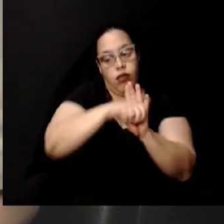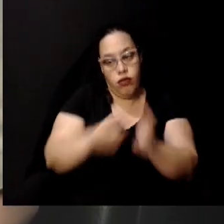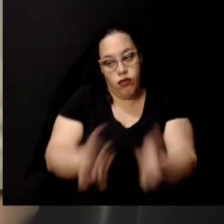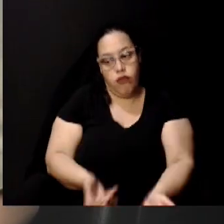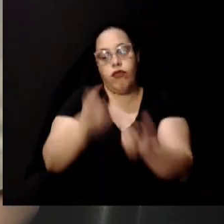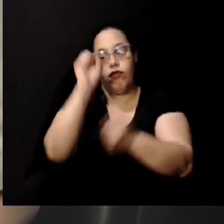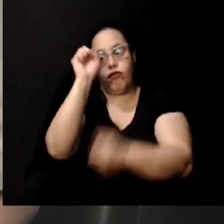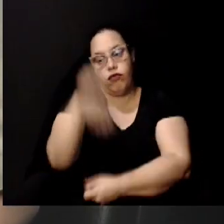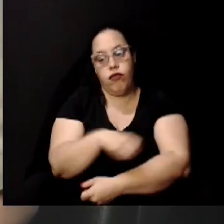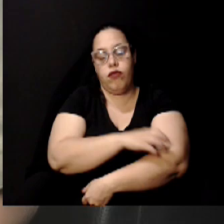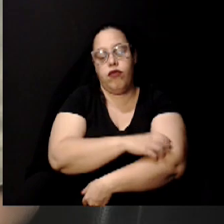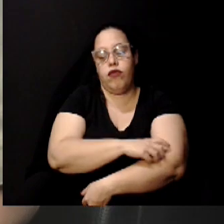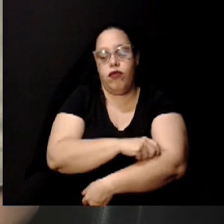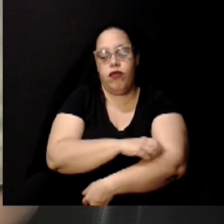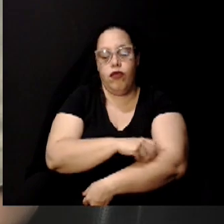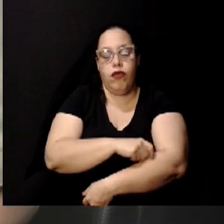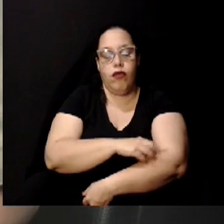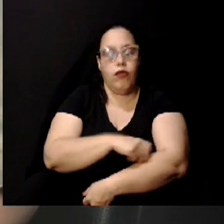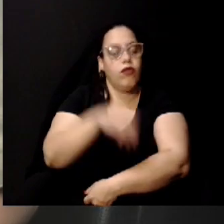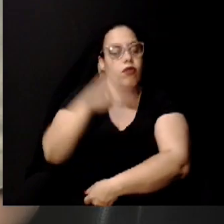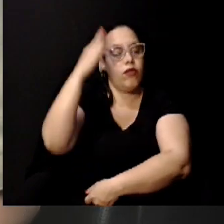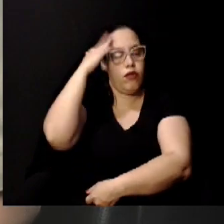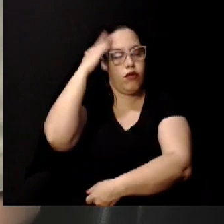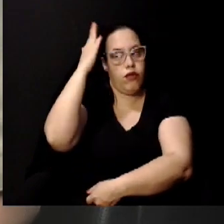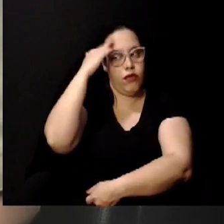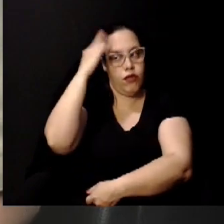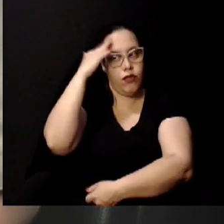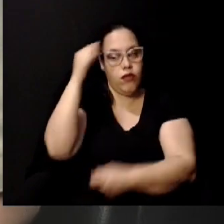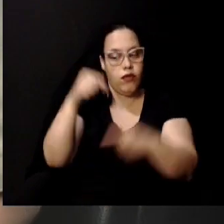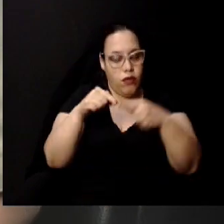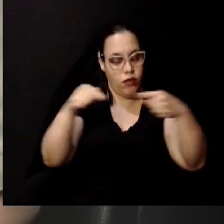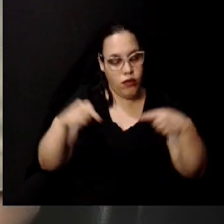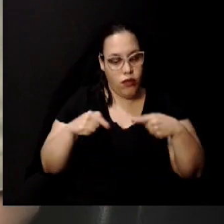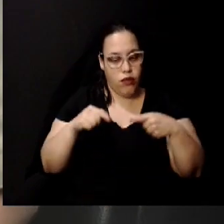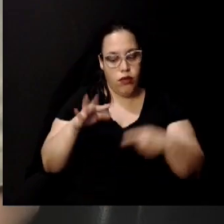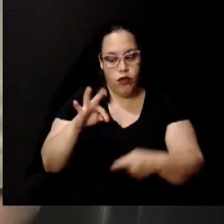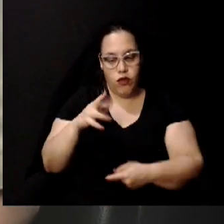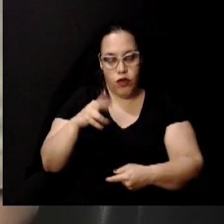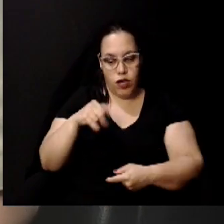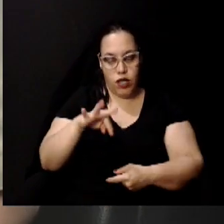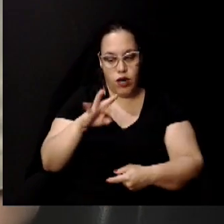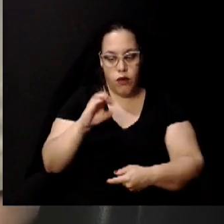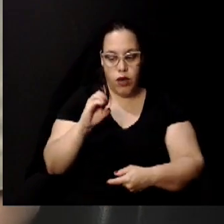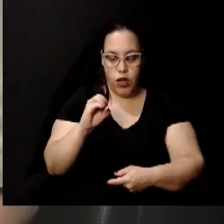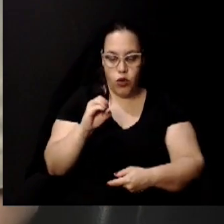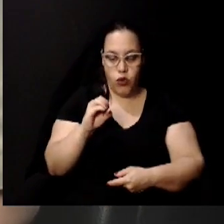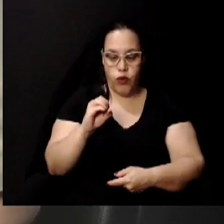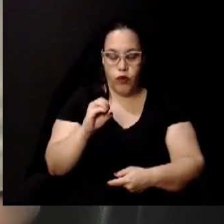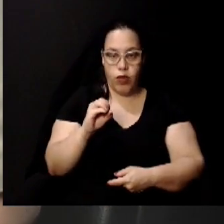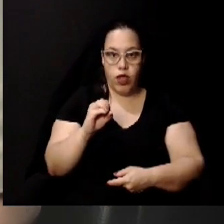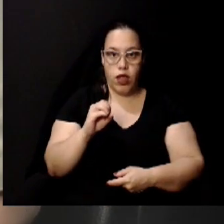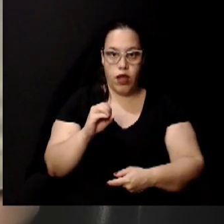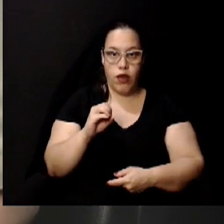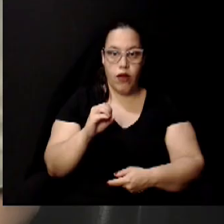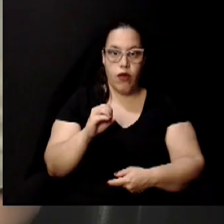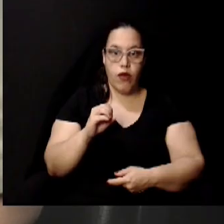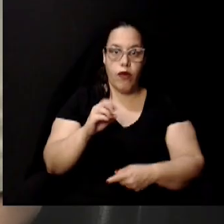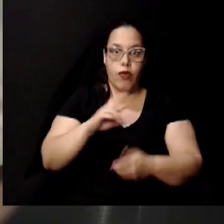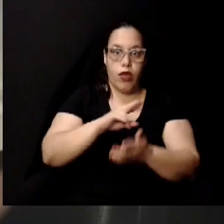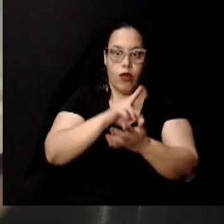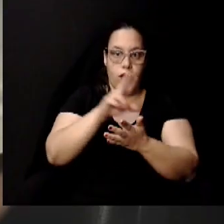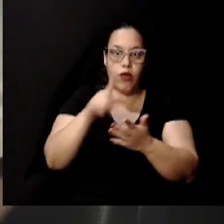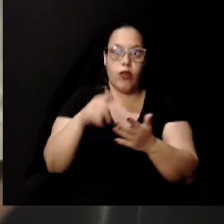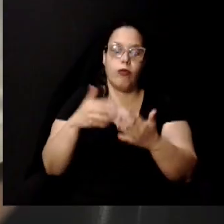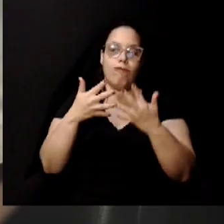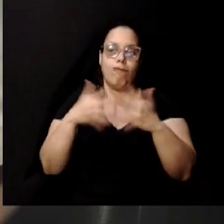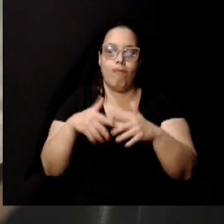E a gente sabe que quando você tem áreas, fragmentos e remanescentes de fragmentos, isso coloca uma série de complicação